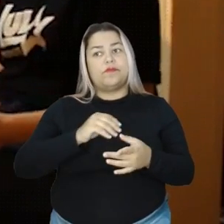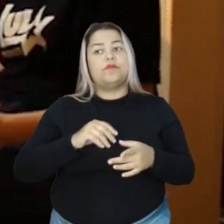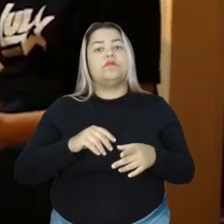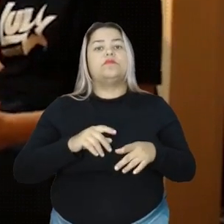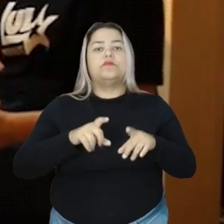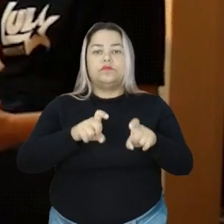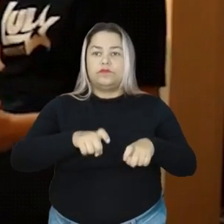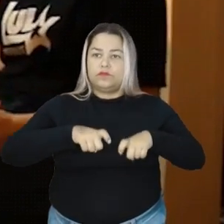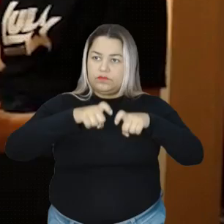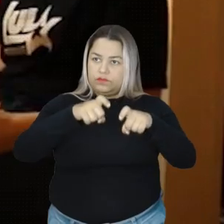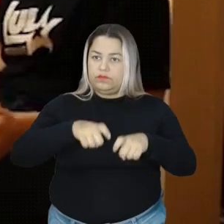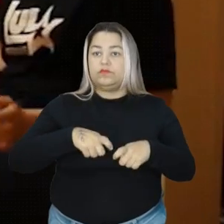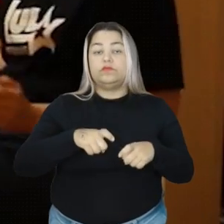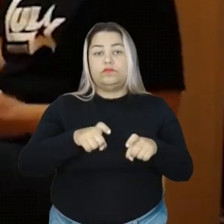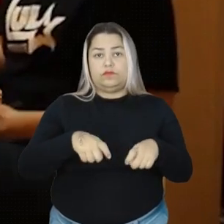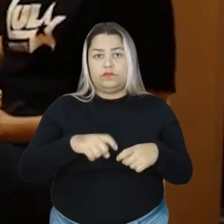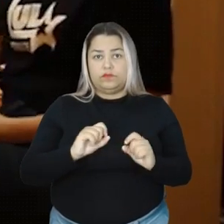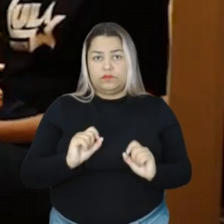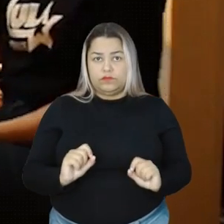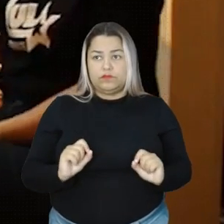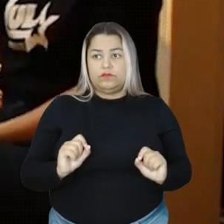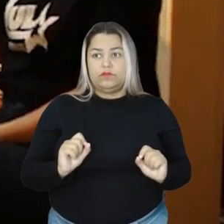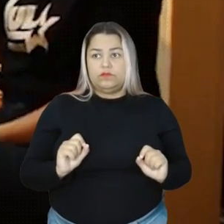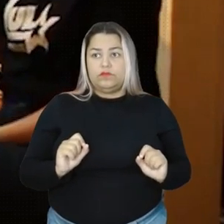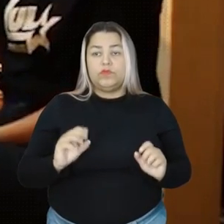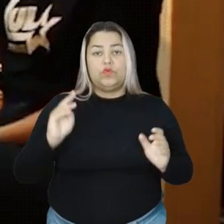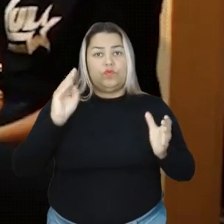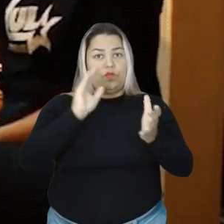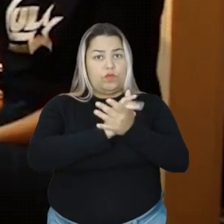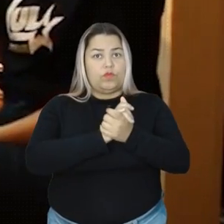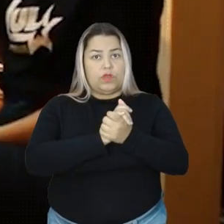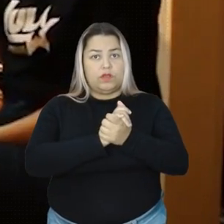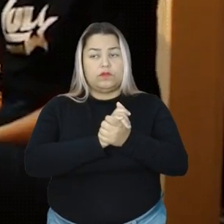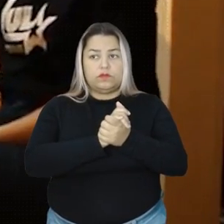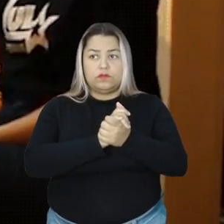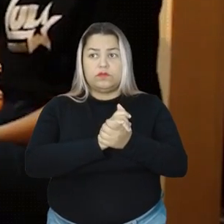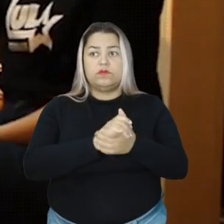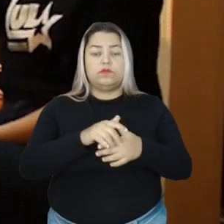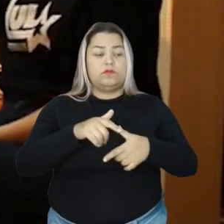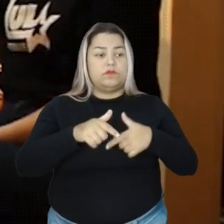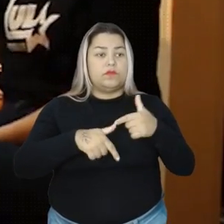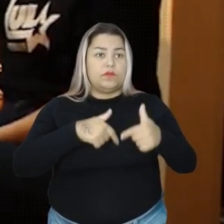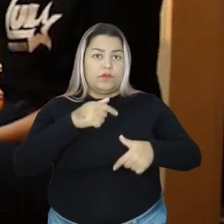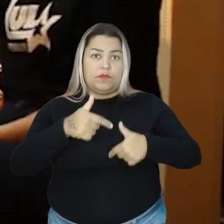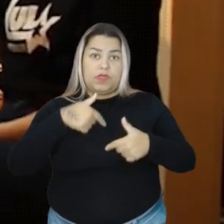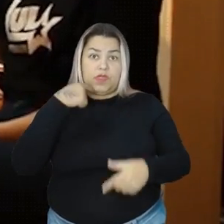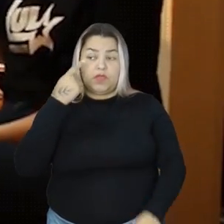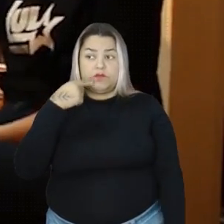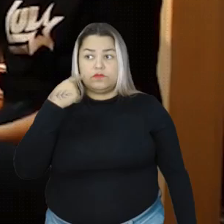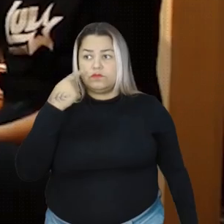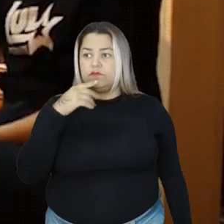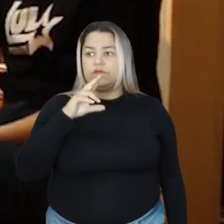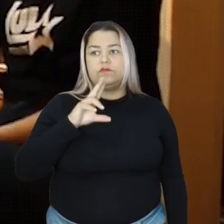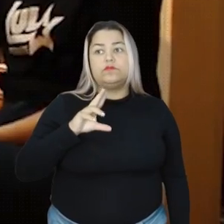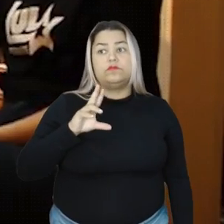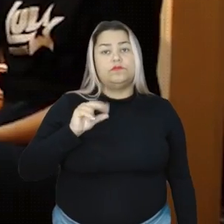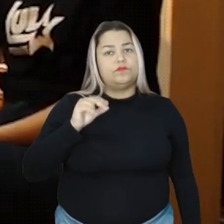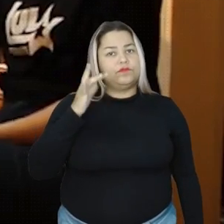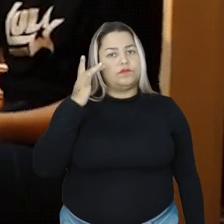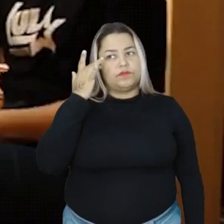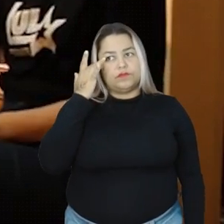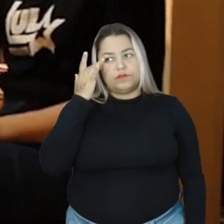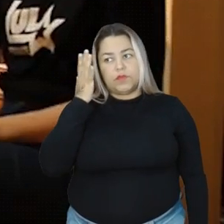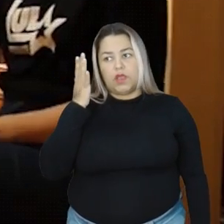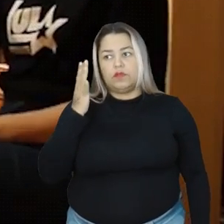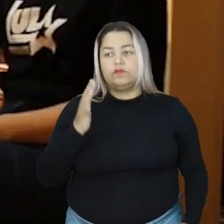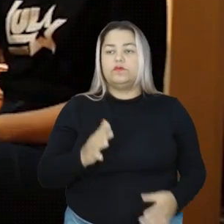Colares, Então, e o marido dela é um advogado trabalhista, Então não era fácil essa